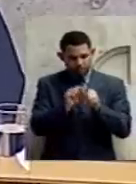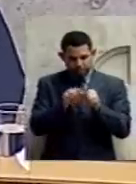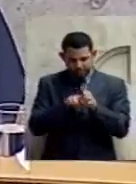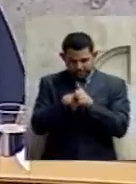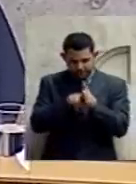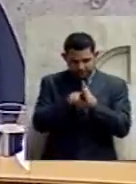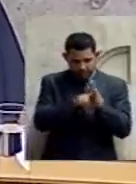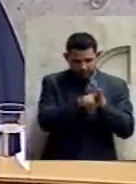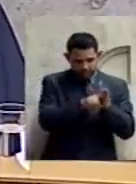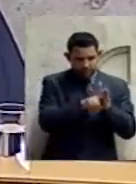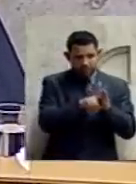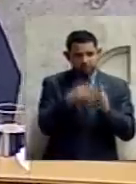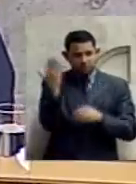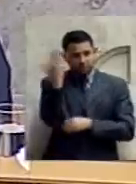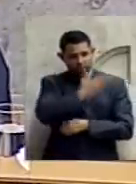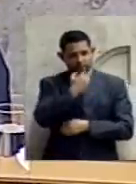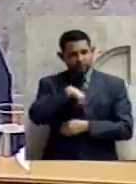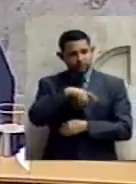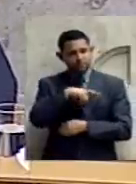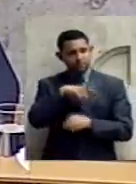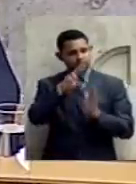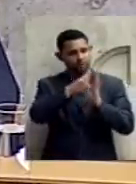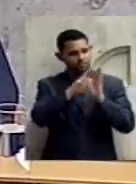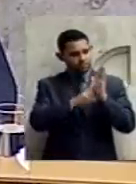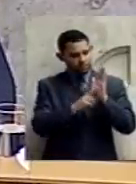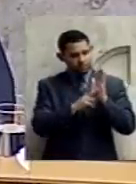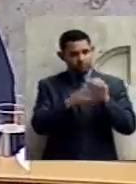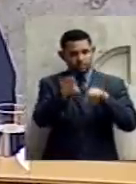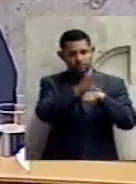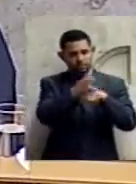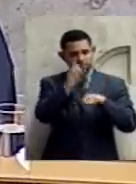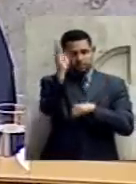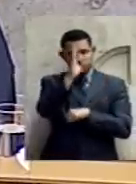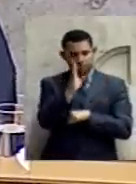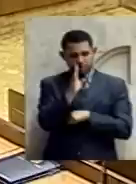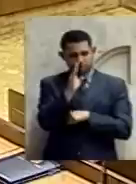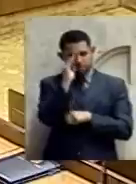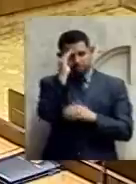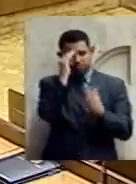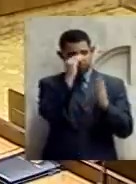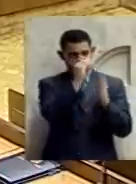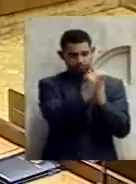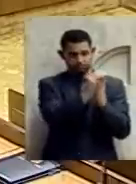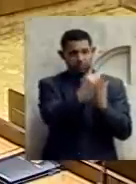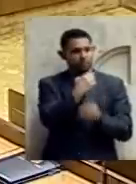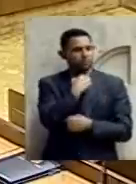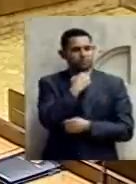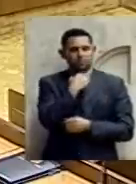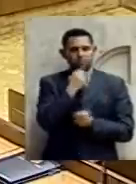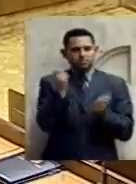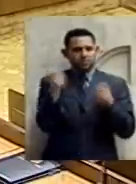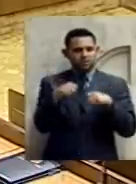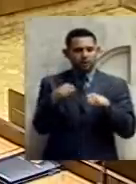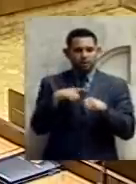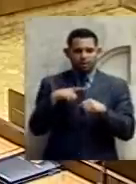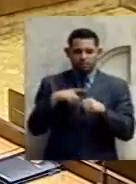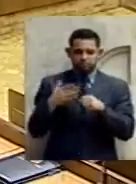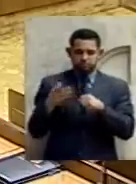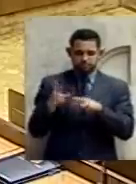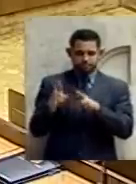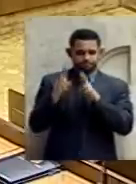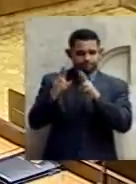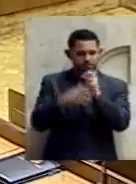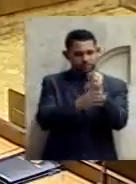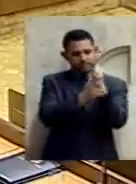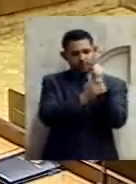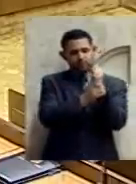provas e segundo as regras constitucionais. Não se pode esquecer que a maior garantia da sociedade